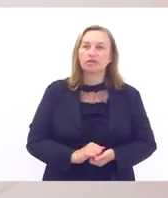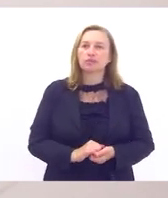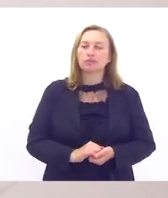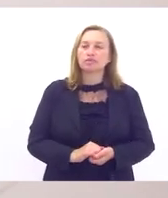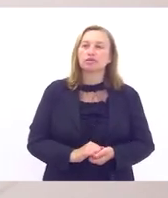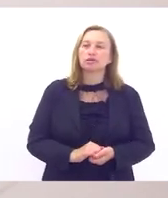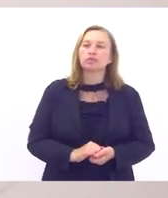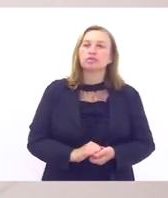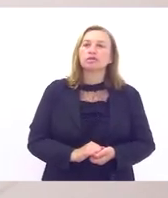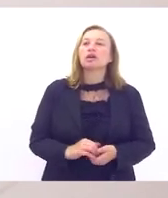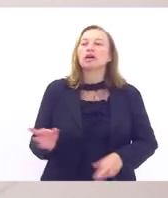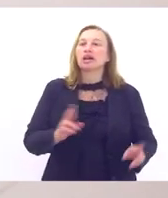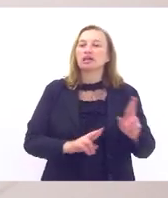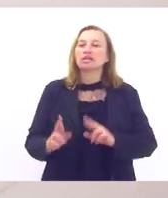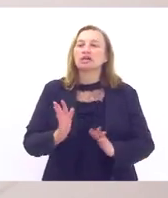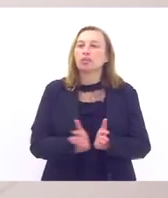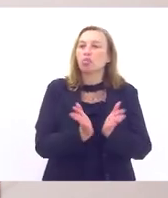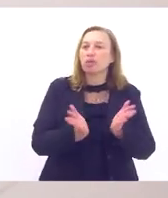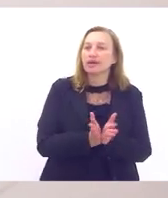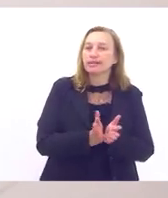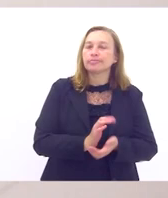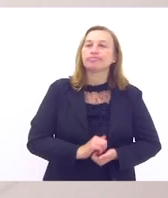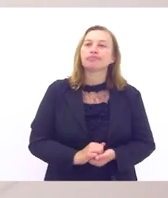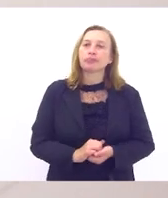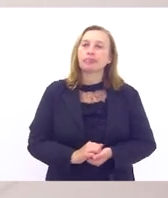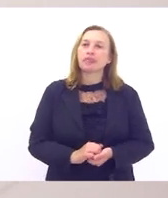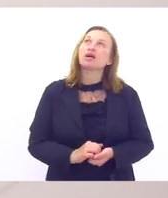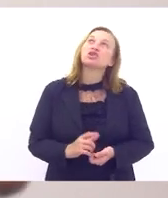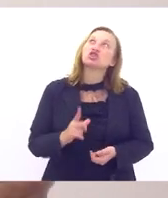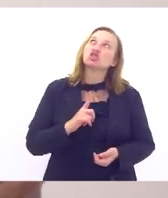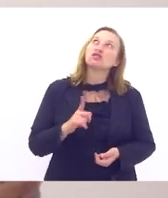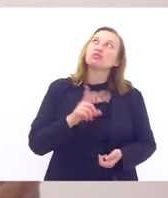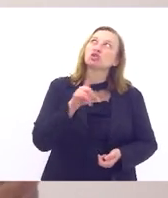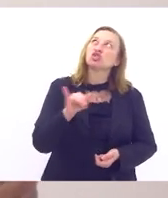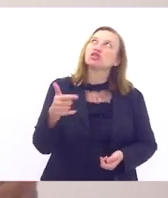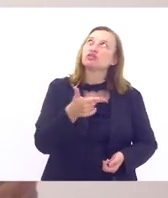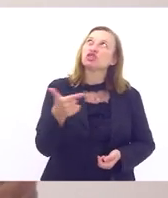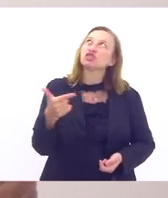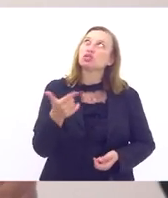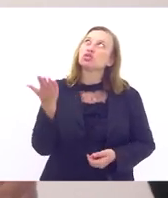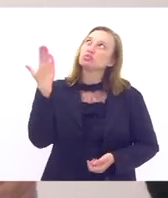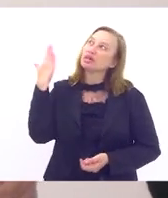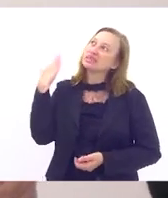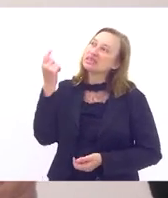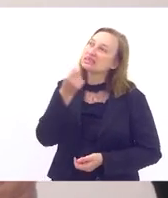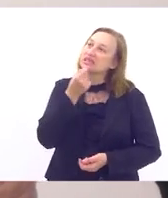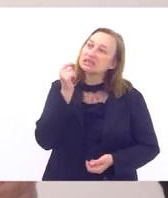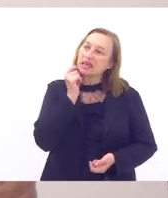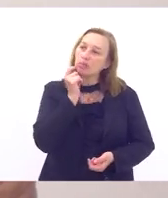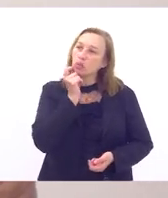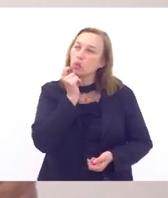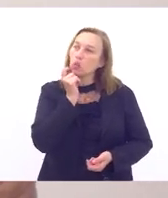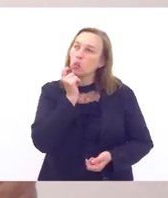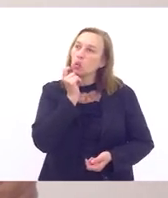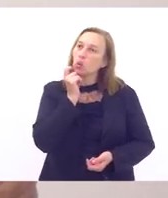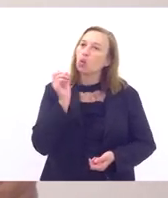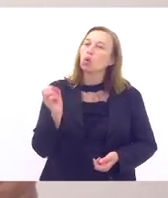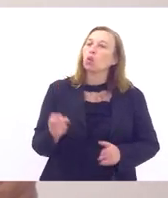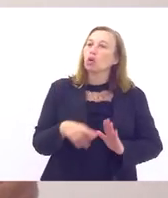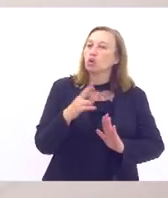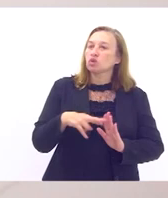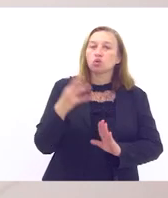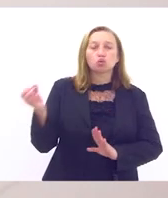social relacionadas à pobreza. Nós tivemos, no dia 22 passado, agora, em setembro, né, uma nova